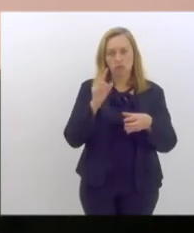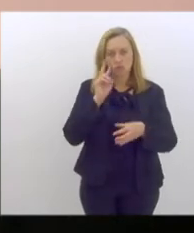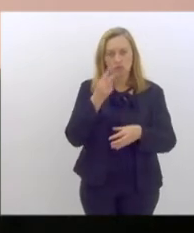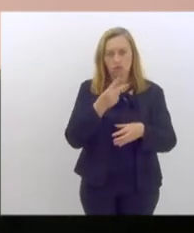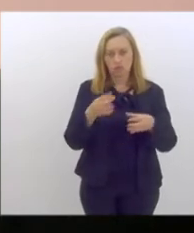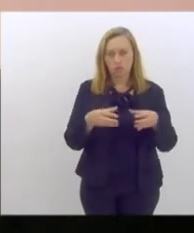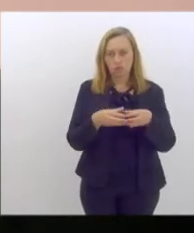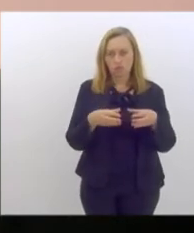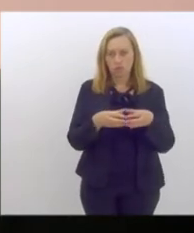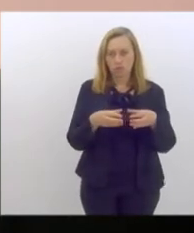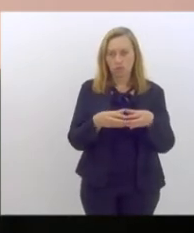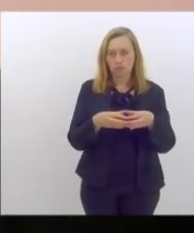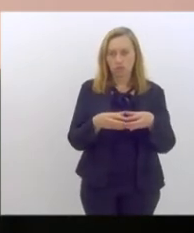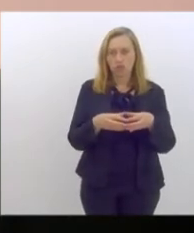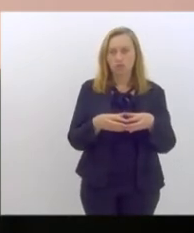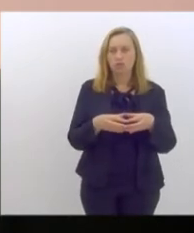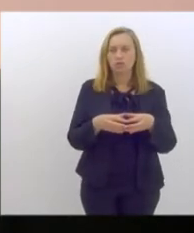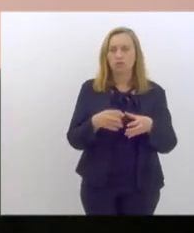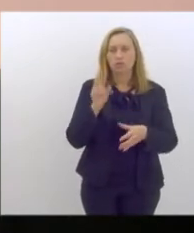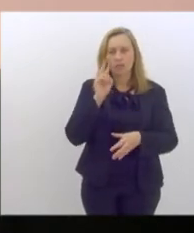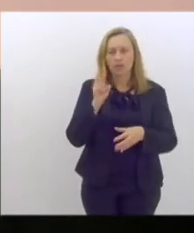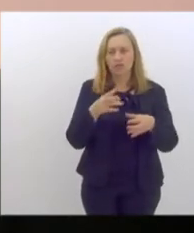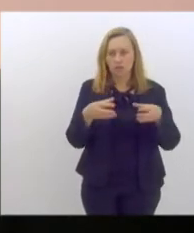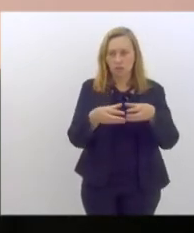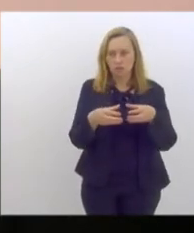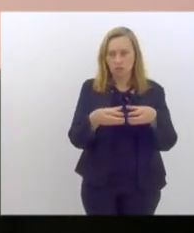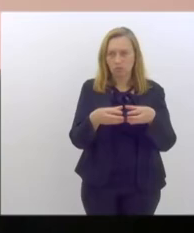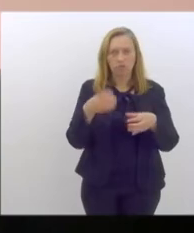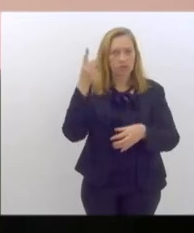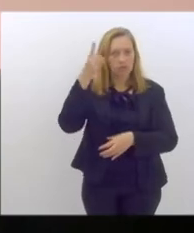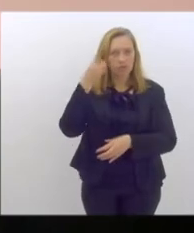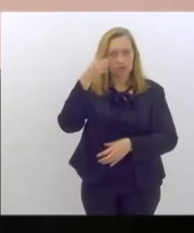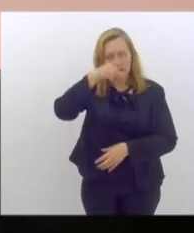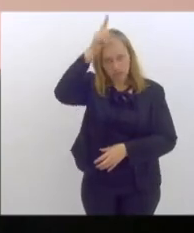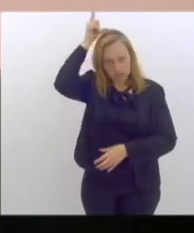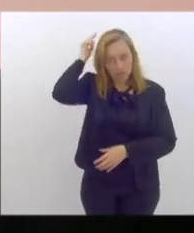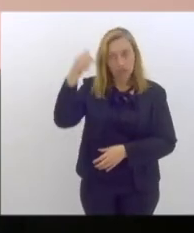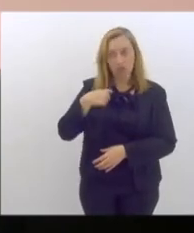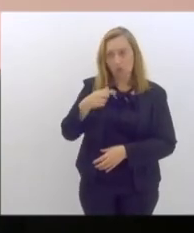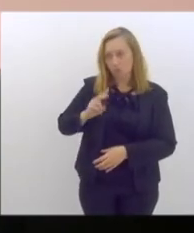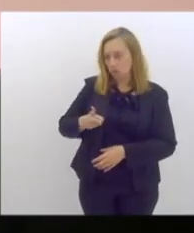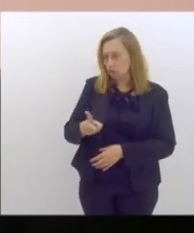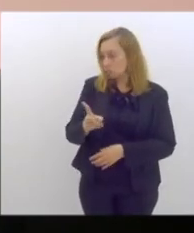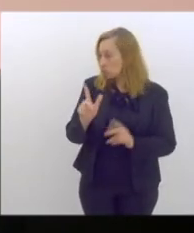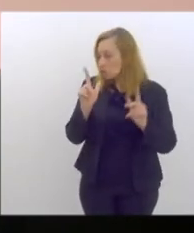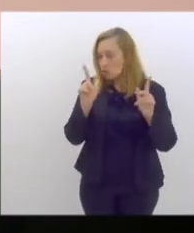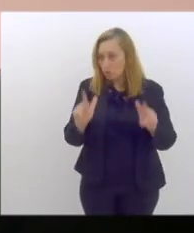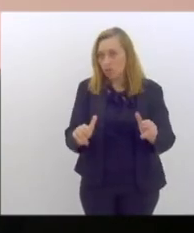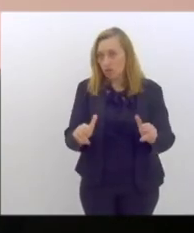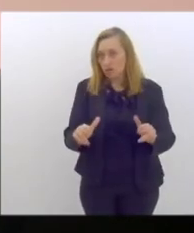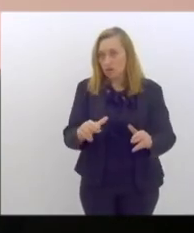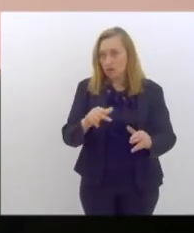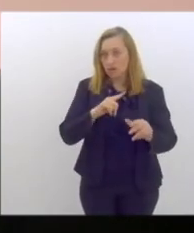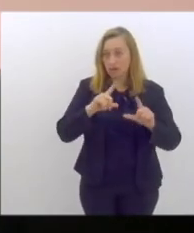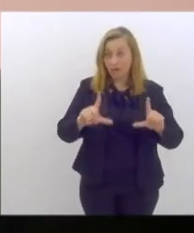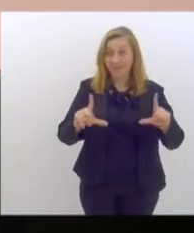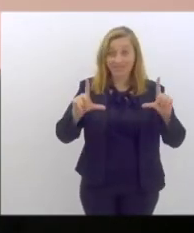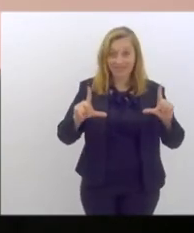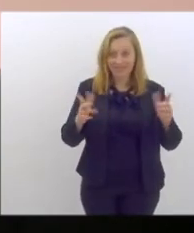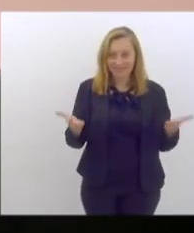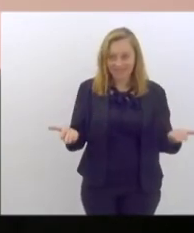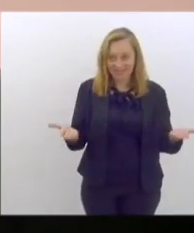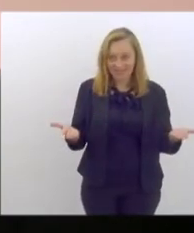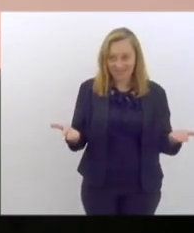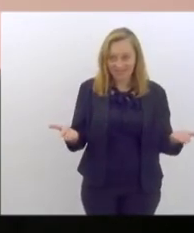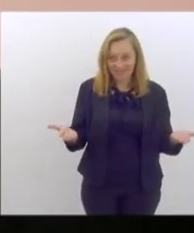é vista das 11 Paulo é morreu continua no mesmo lugar até agora tem até imagem